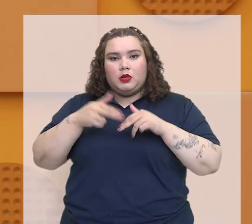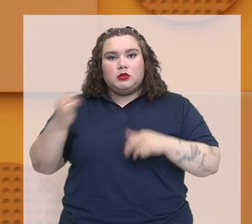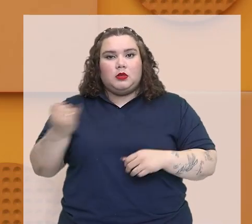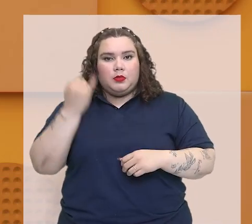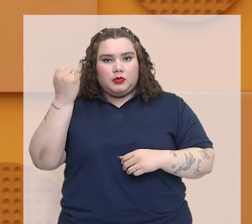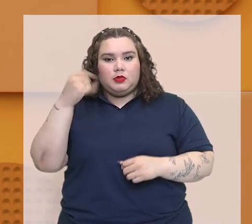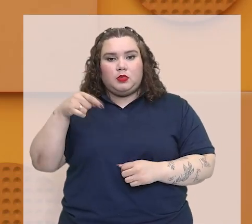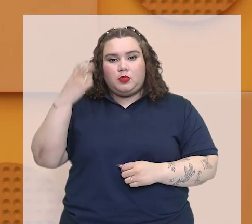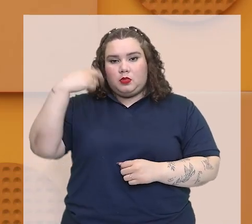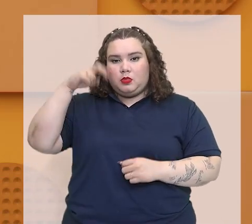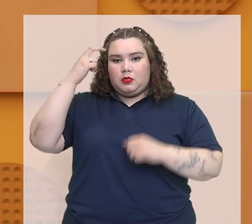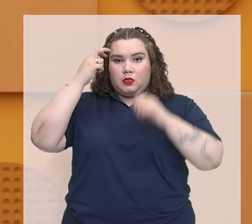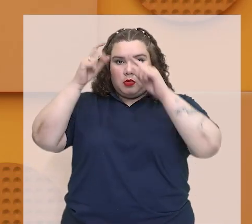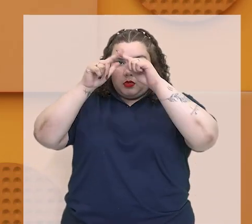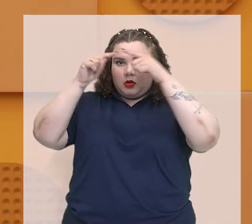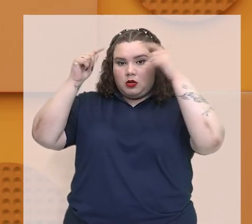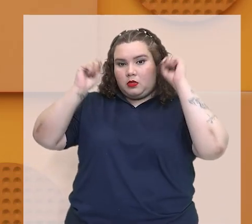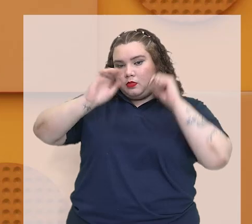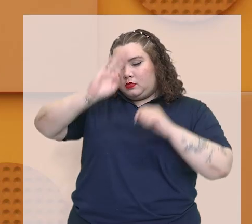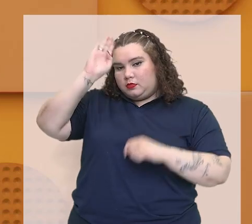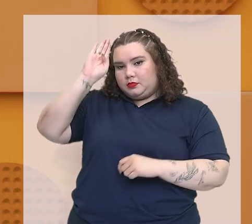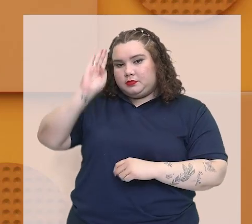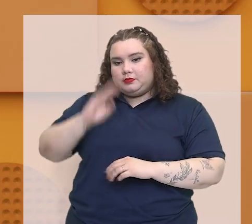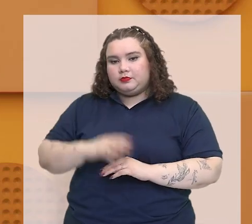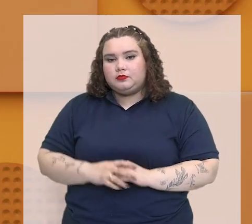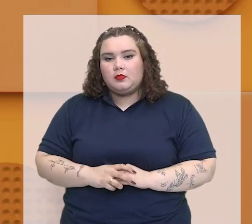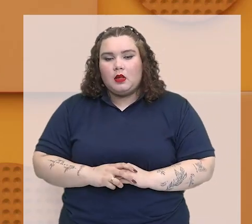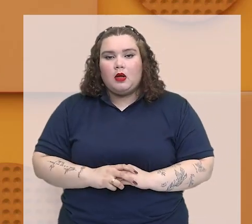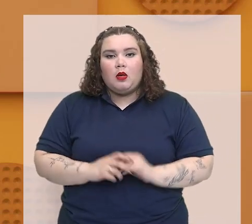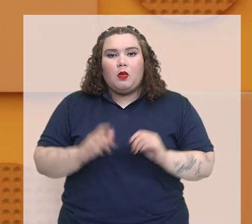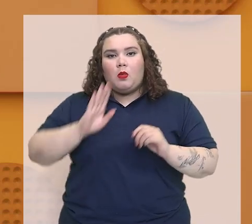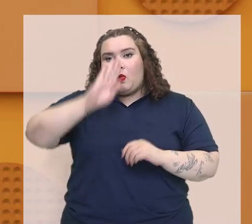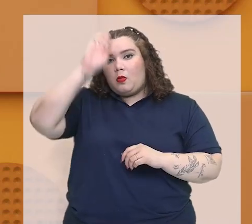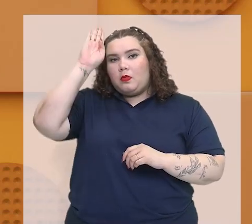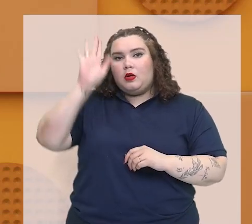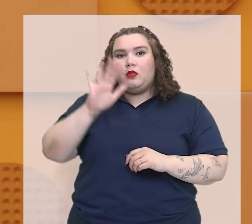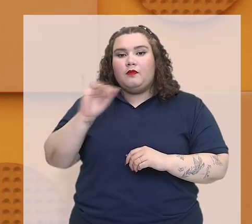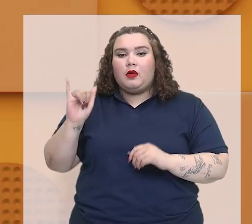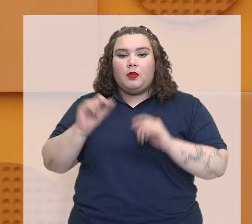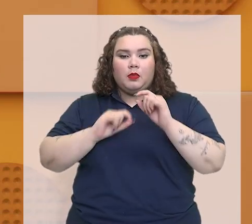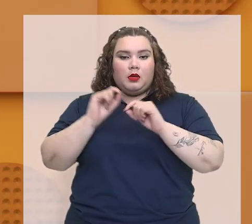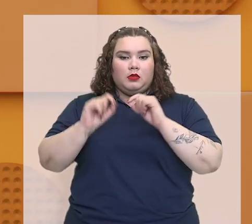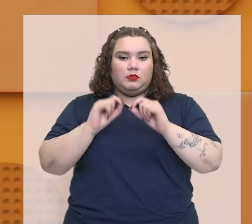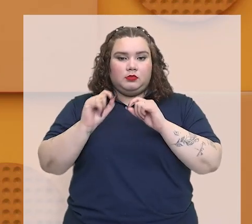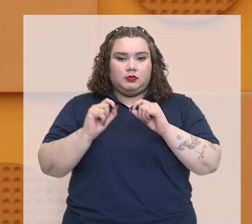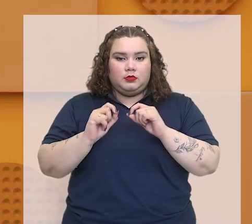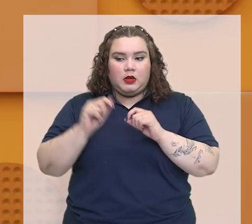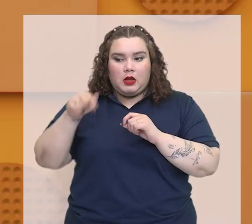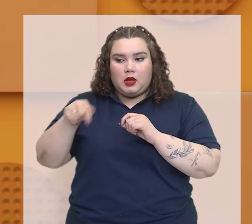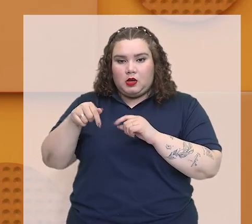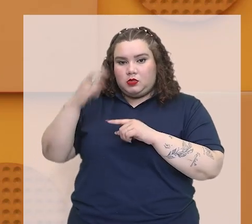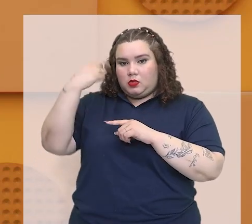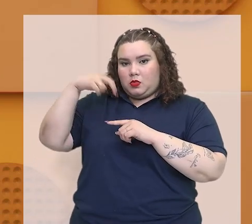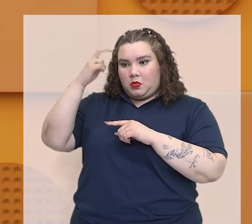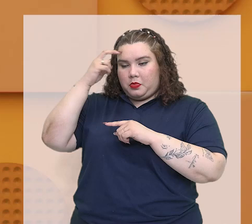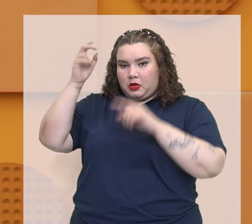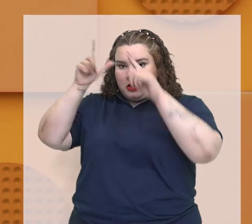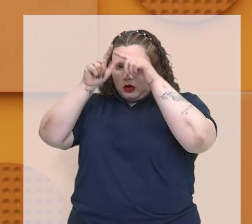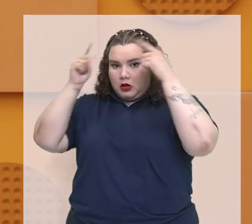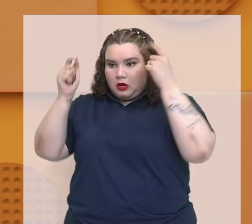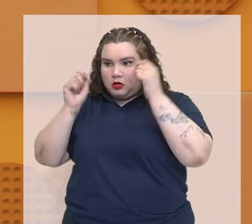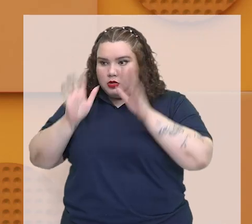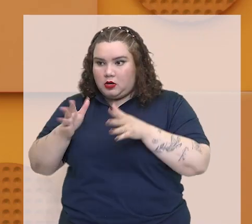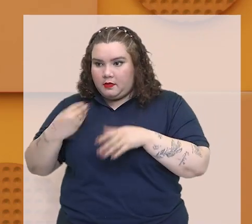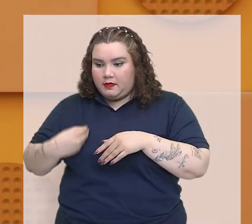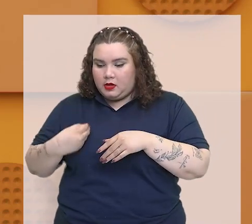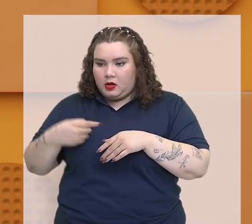cultura, tá? Greco-romana. E aí, o que os romanos vão fazer? Então, eles vão vão, né, pegar aquela cultura grega que já existia e